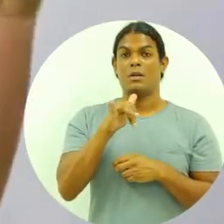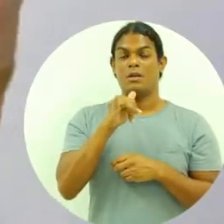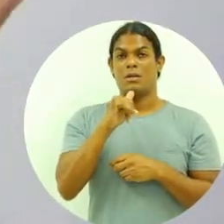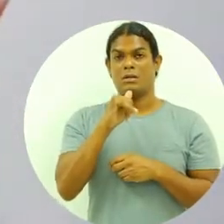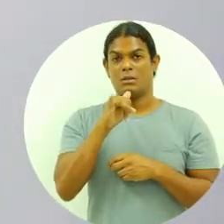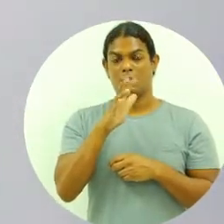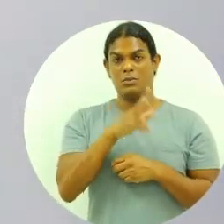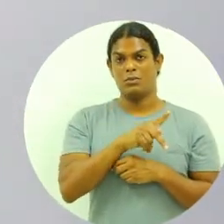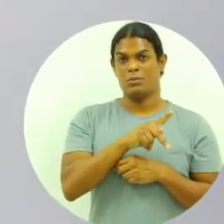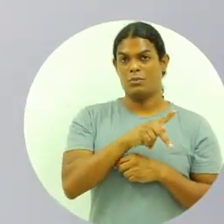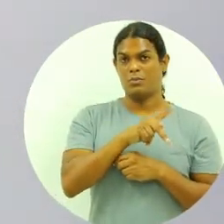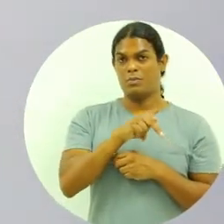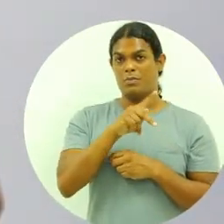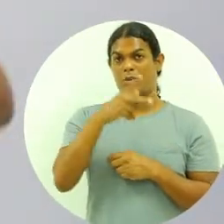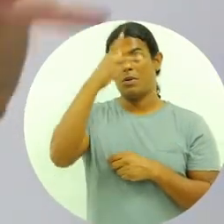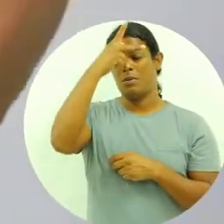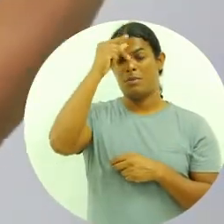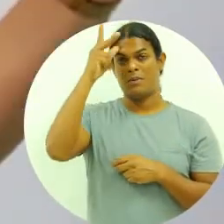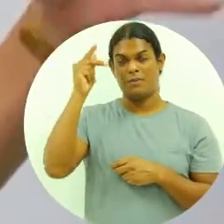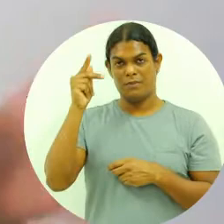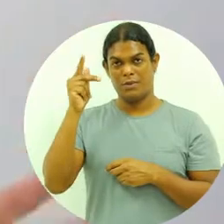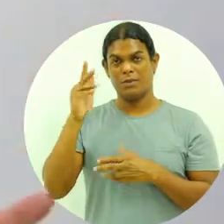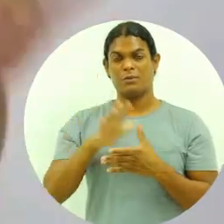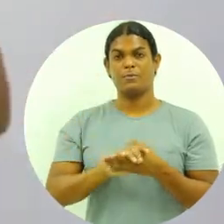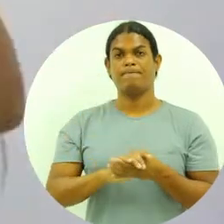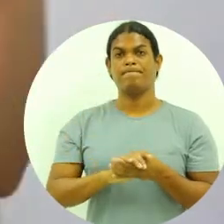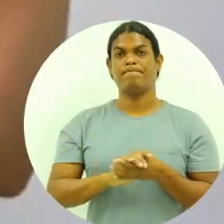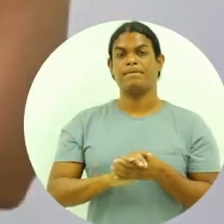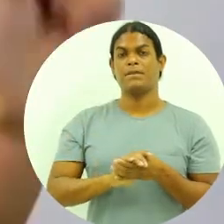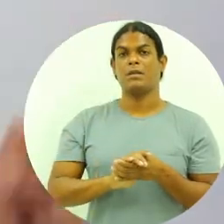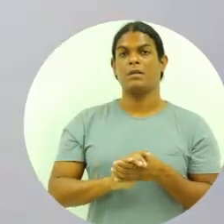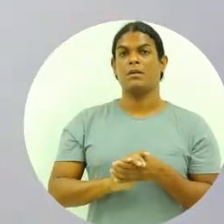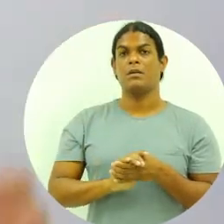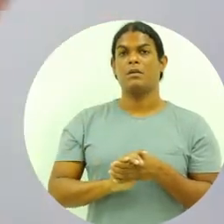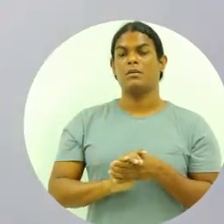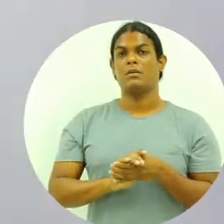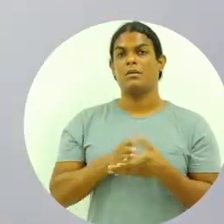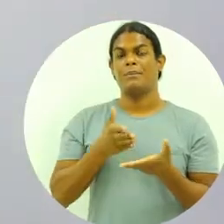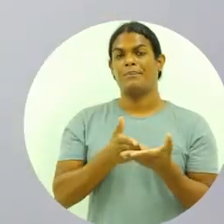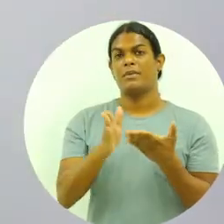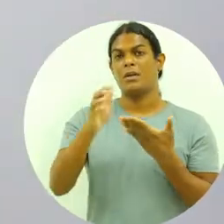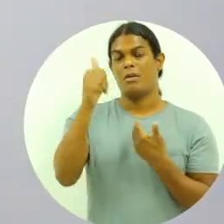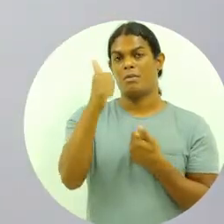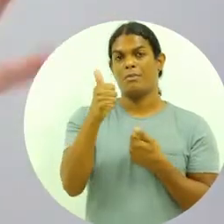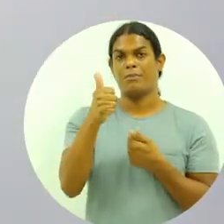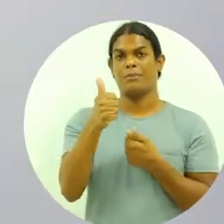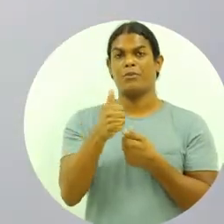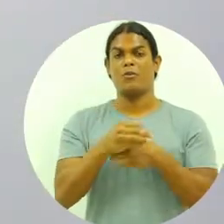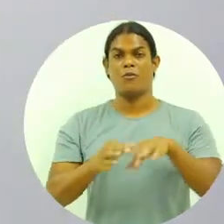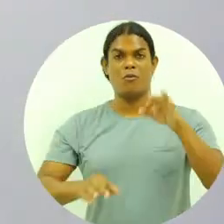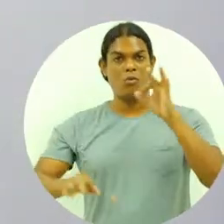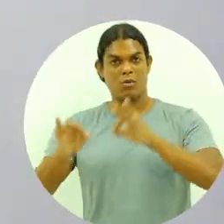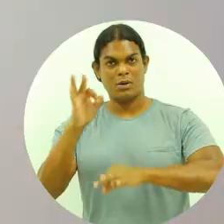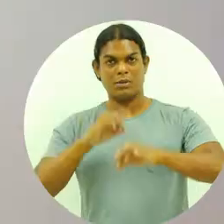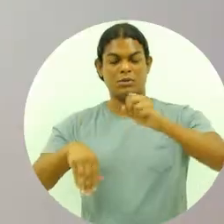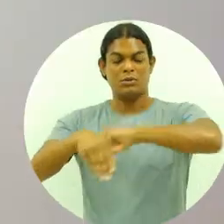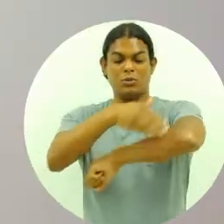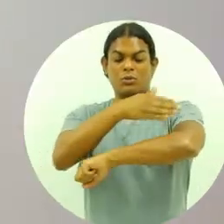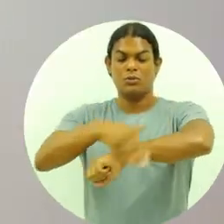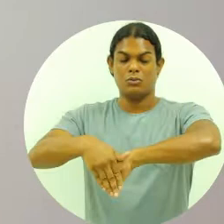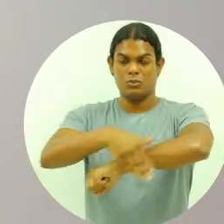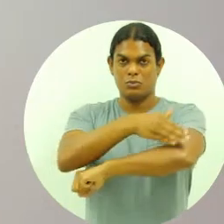de Miracema do Norte aprove o orçamento para pavimentação de ruas no seu município. Aprovou, tudo